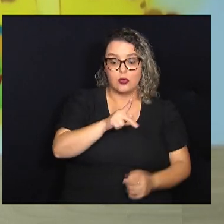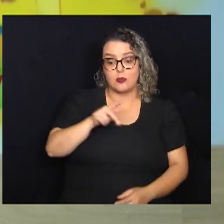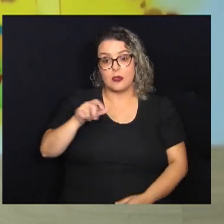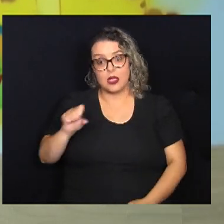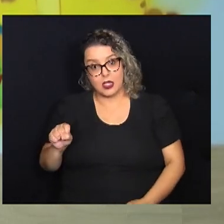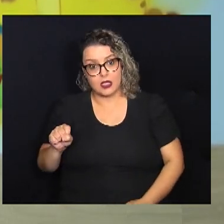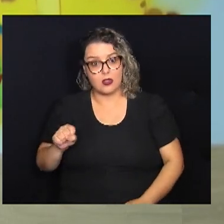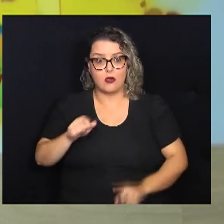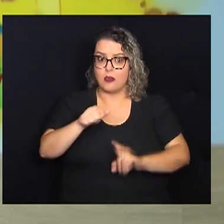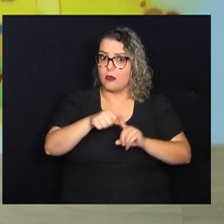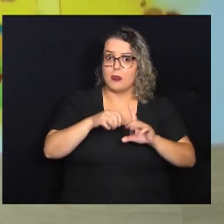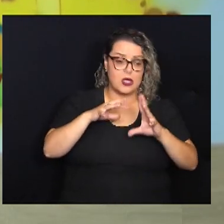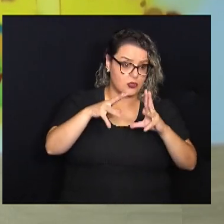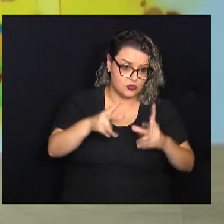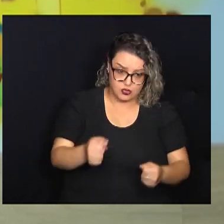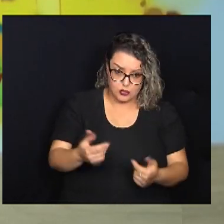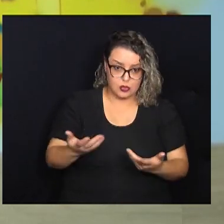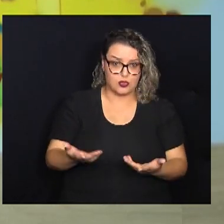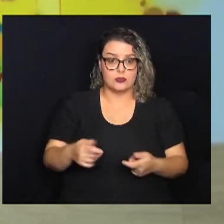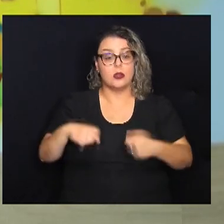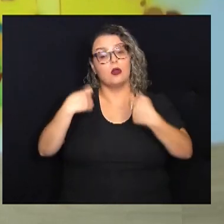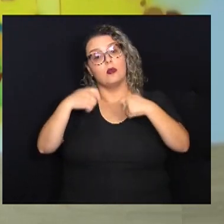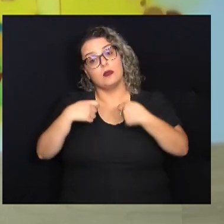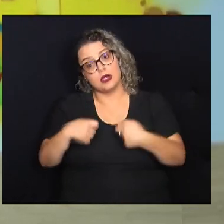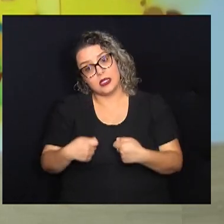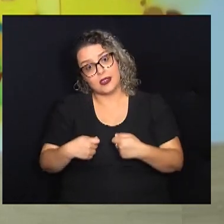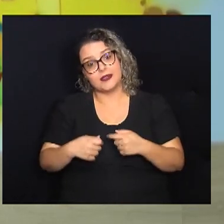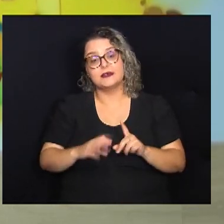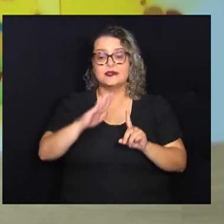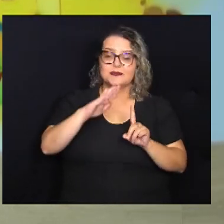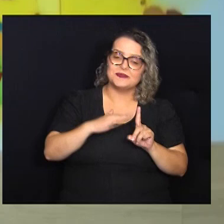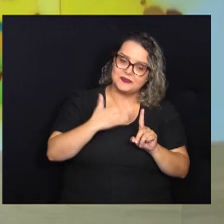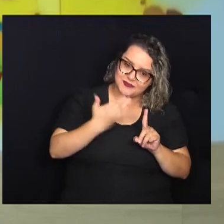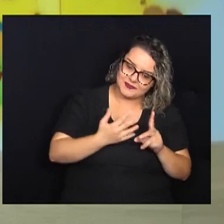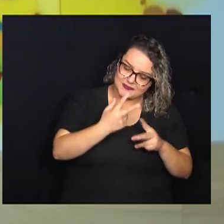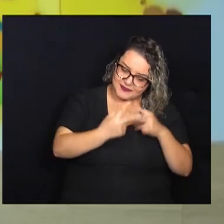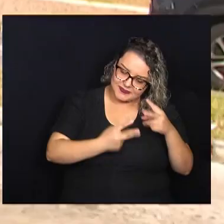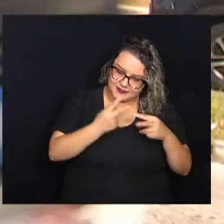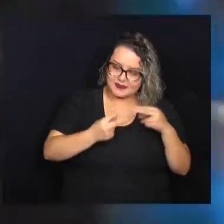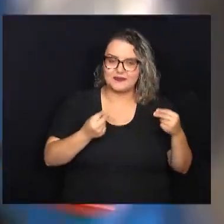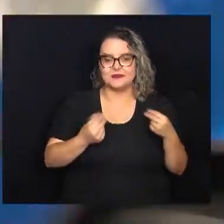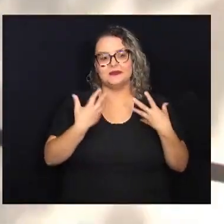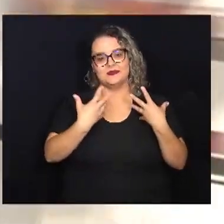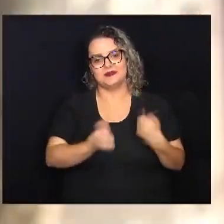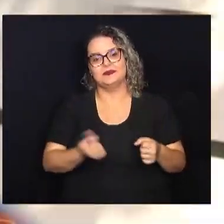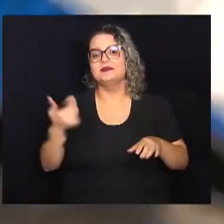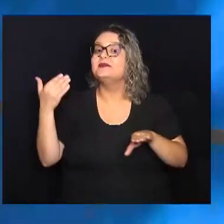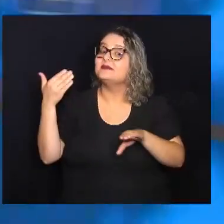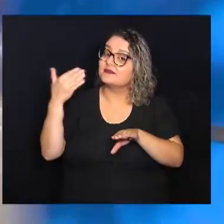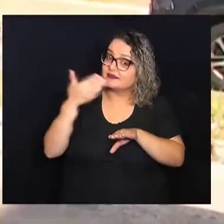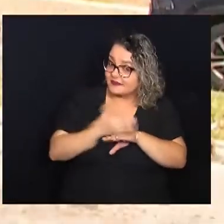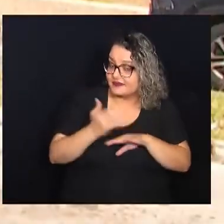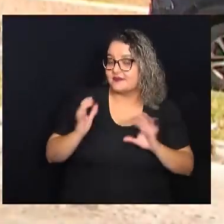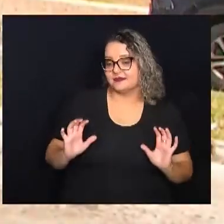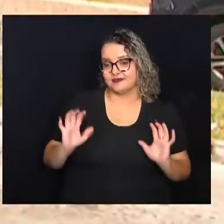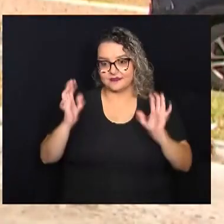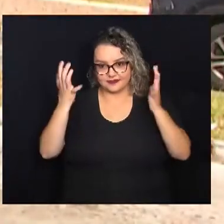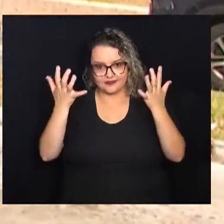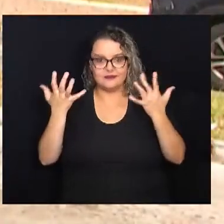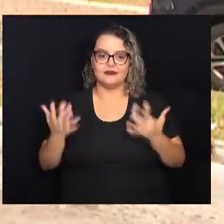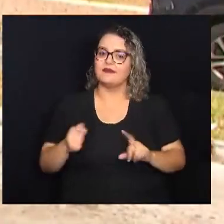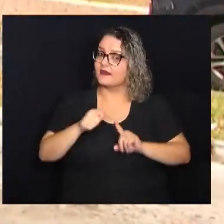todo. Então, elas precisam ser homenageadas, elas precisam, né, participar desse evento o